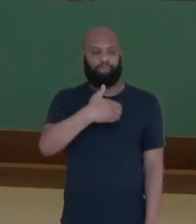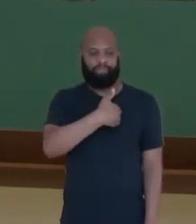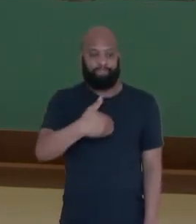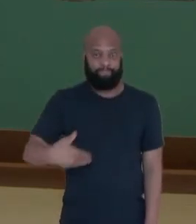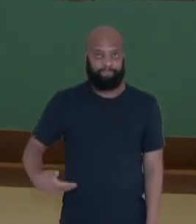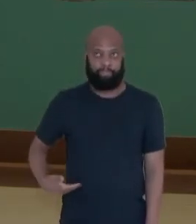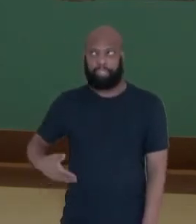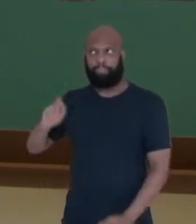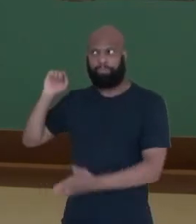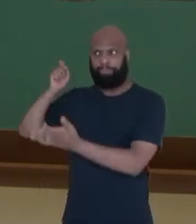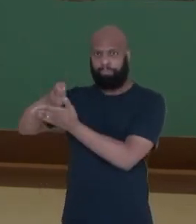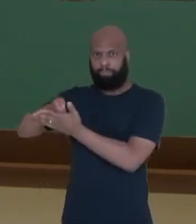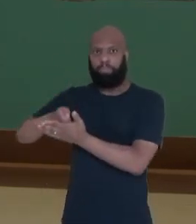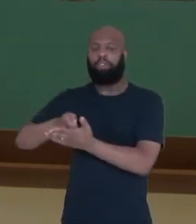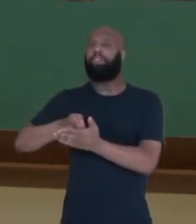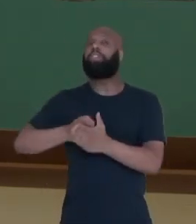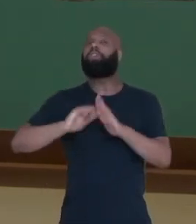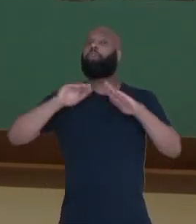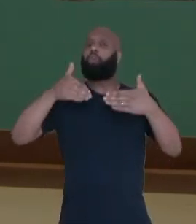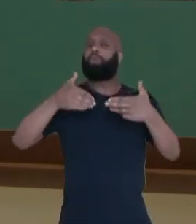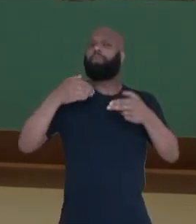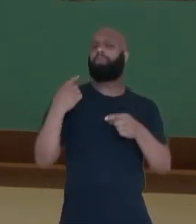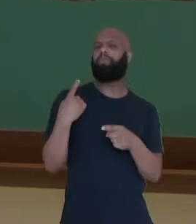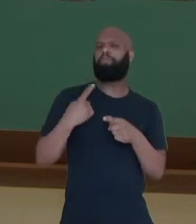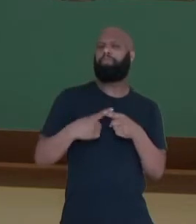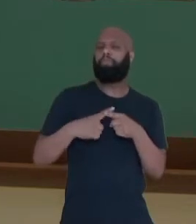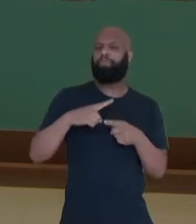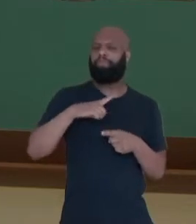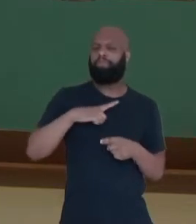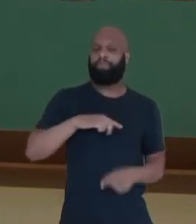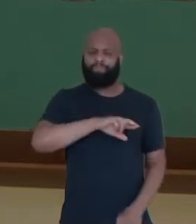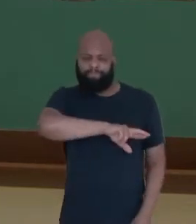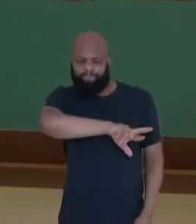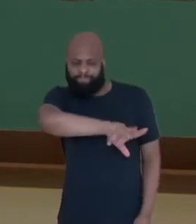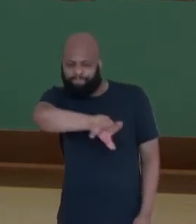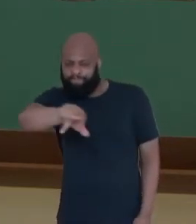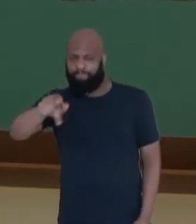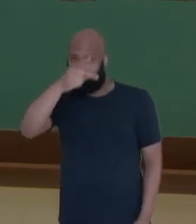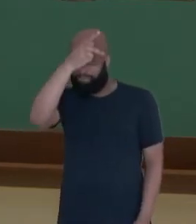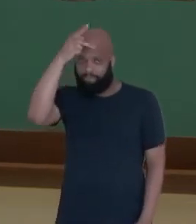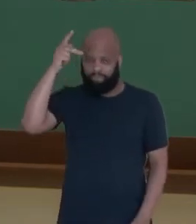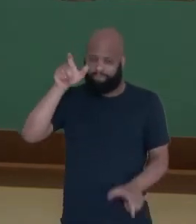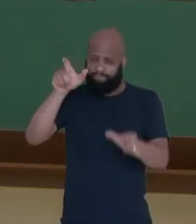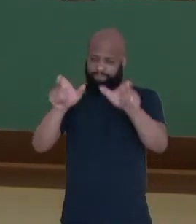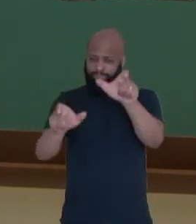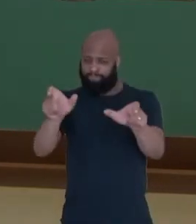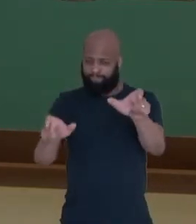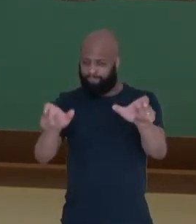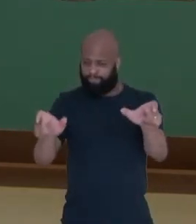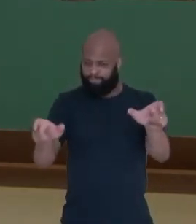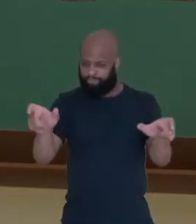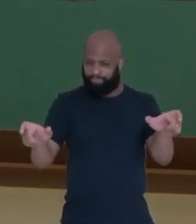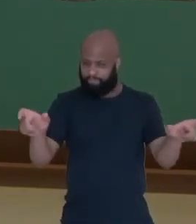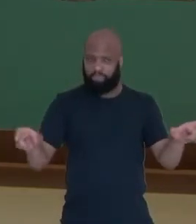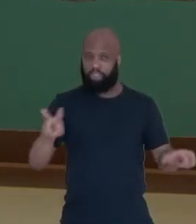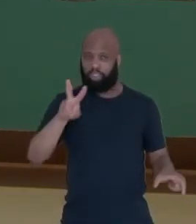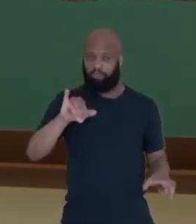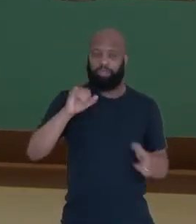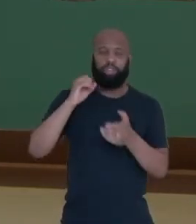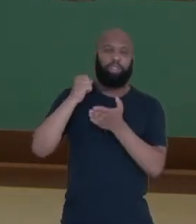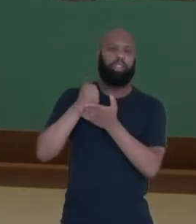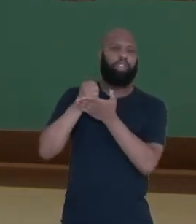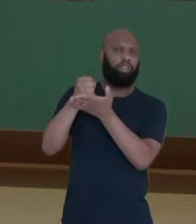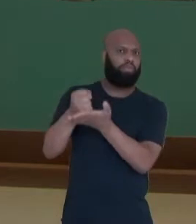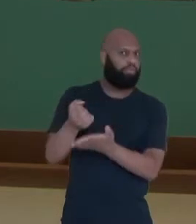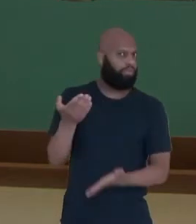totalitários. Neste sentido, por que será que tantas pessoas, por que será que as massas